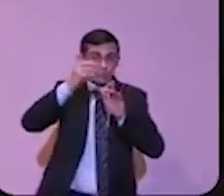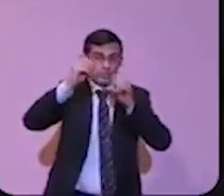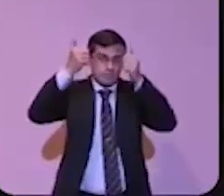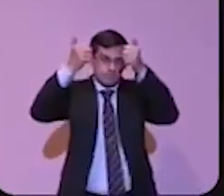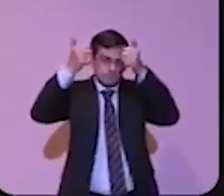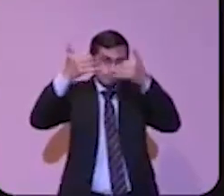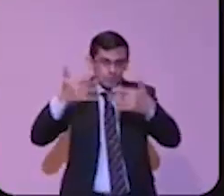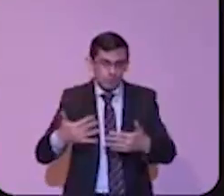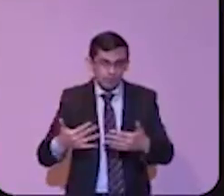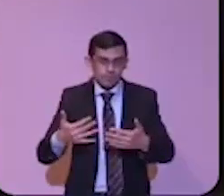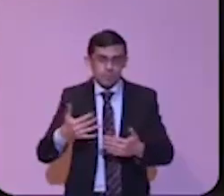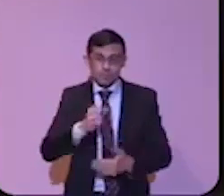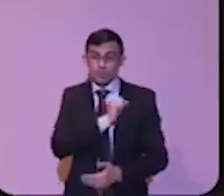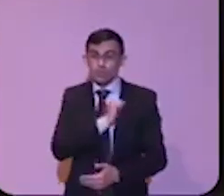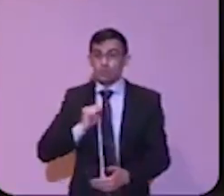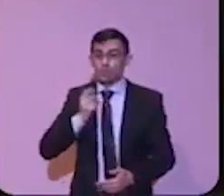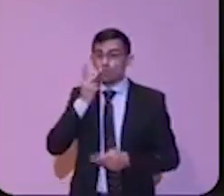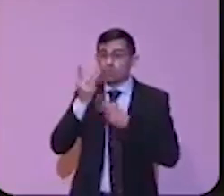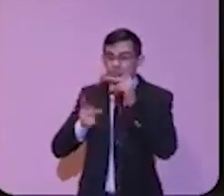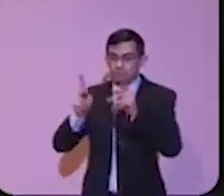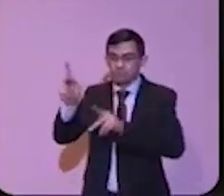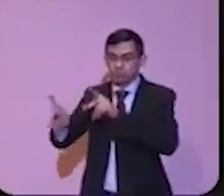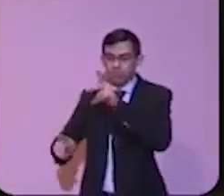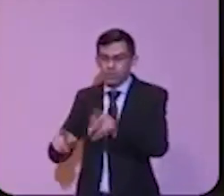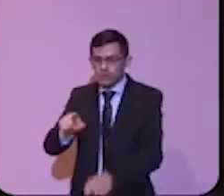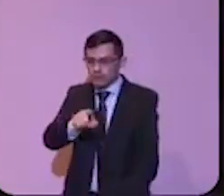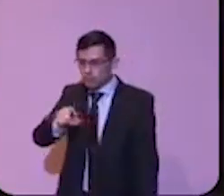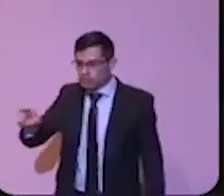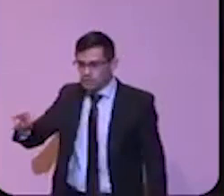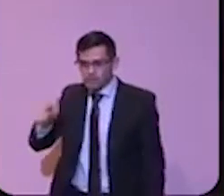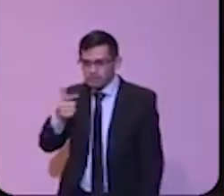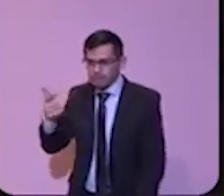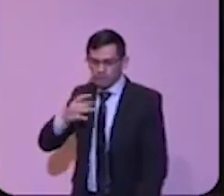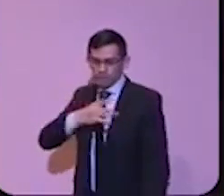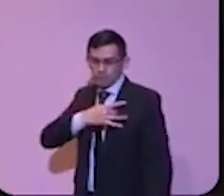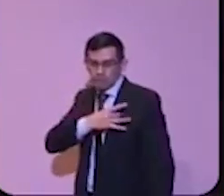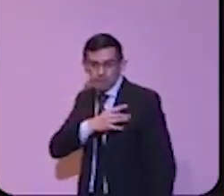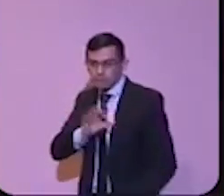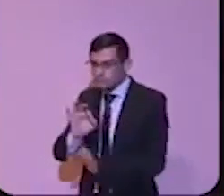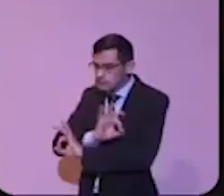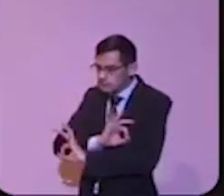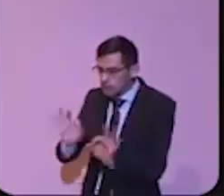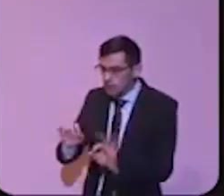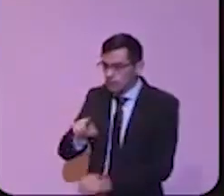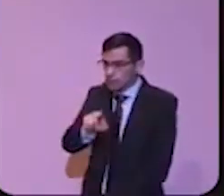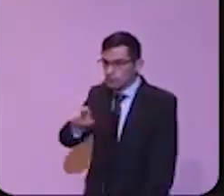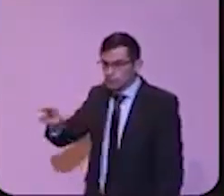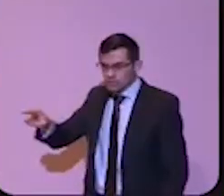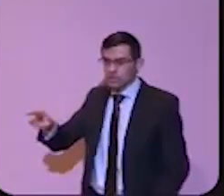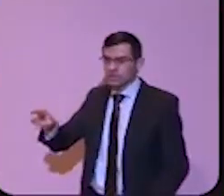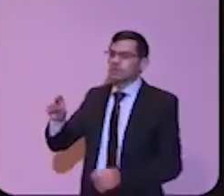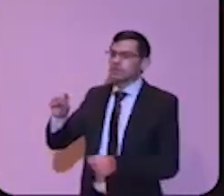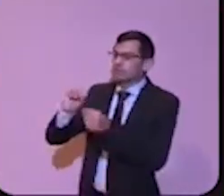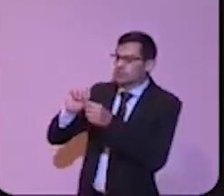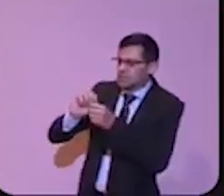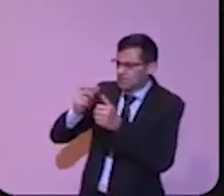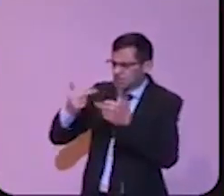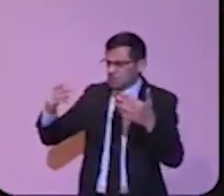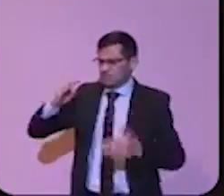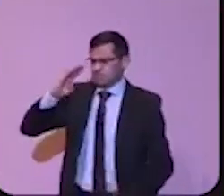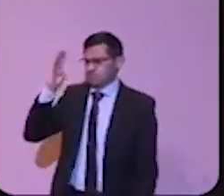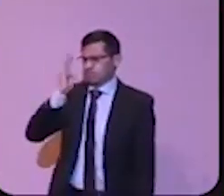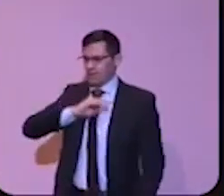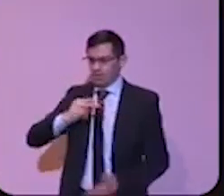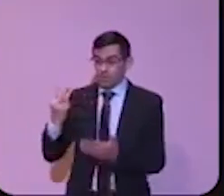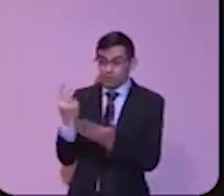diz assim: então Samuel disse ao povo: não tenham medo, vocês de fato cometeram todo este